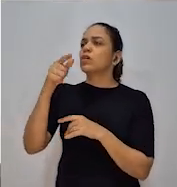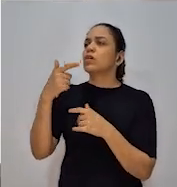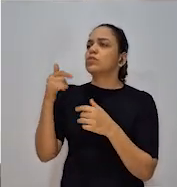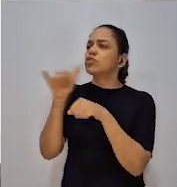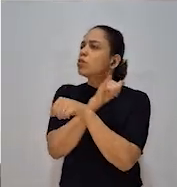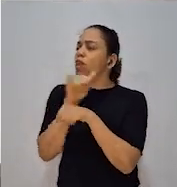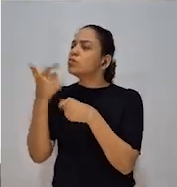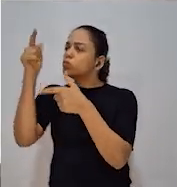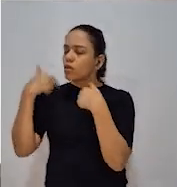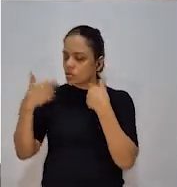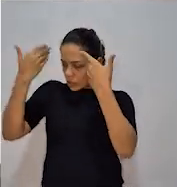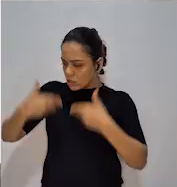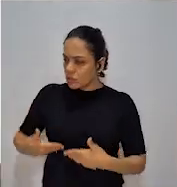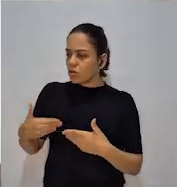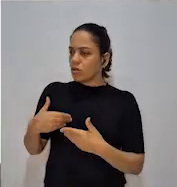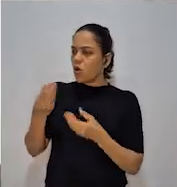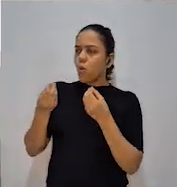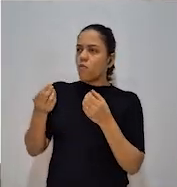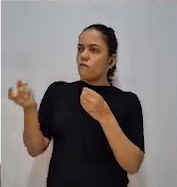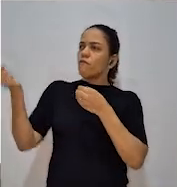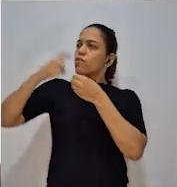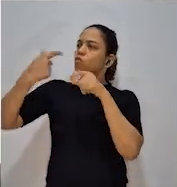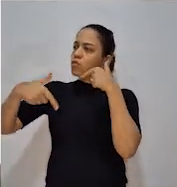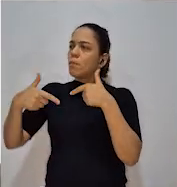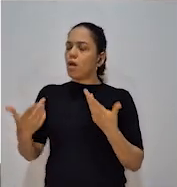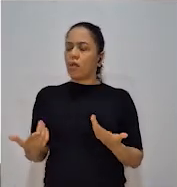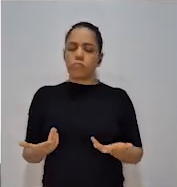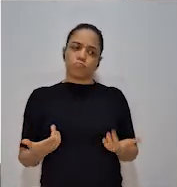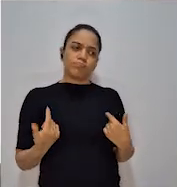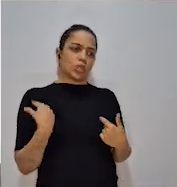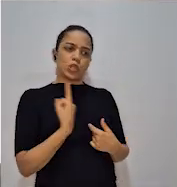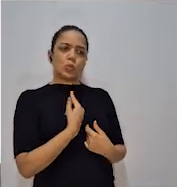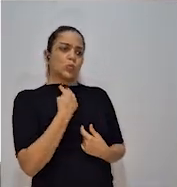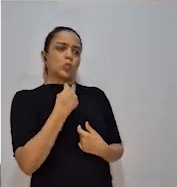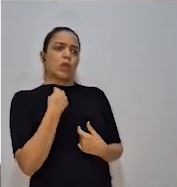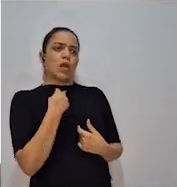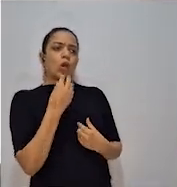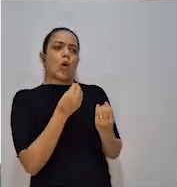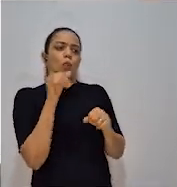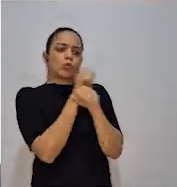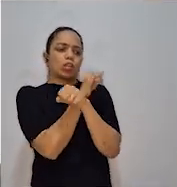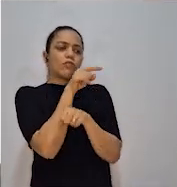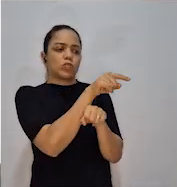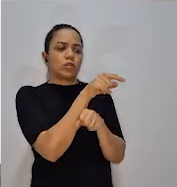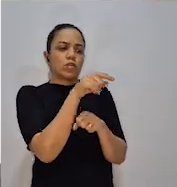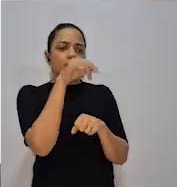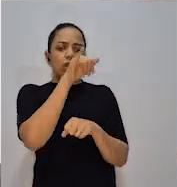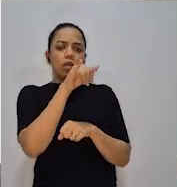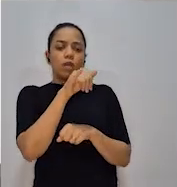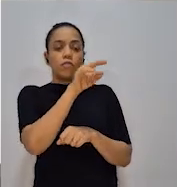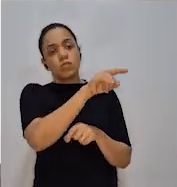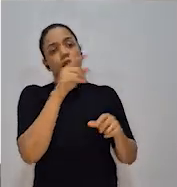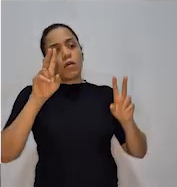estratégias que possam fazer a reabilitação devido ao seu alto grau de escolaridade. Muito mais fácil você dar uma palestra